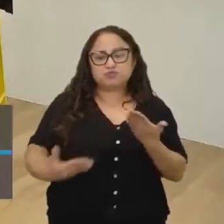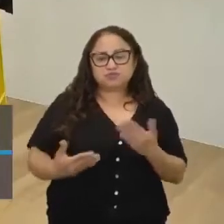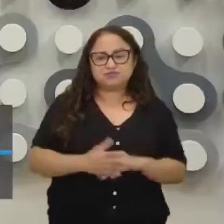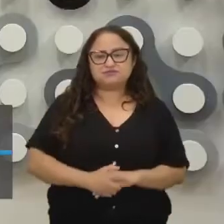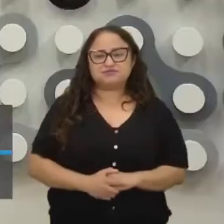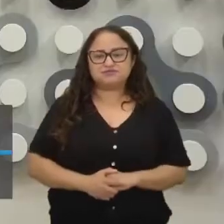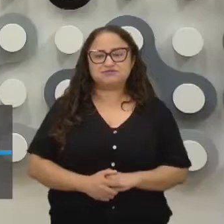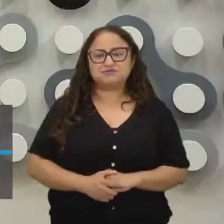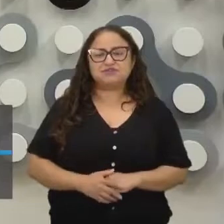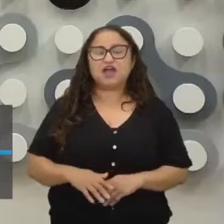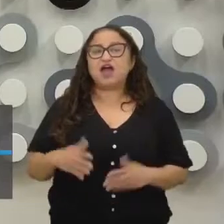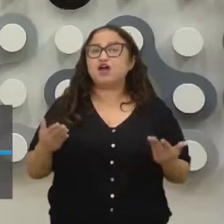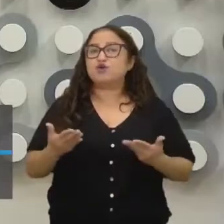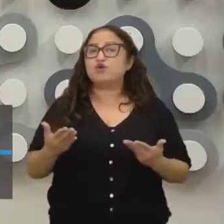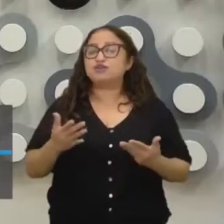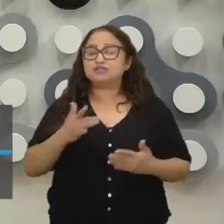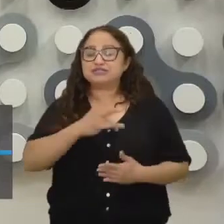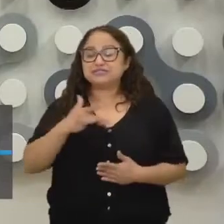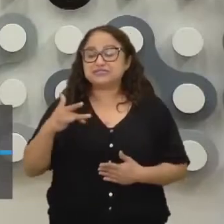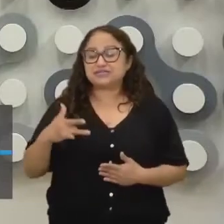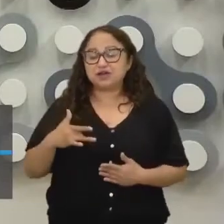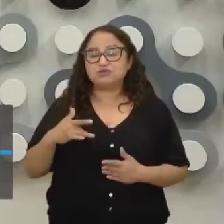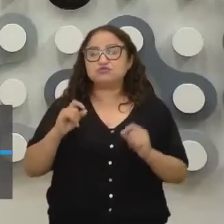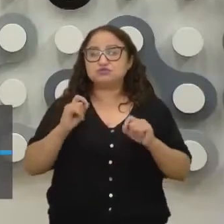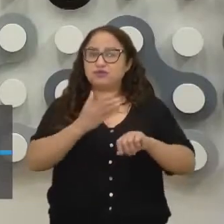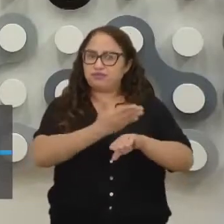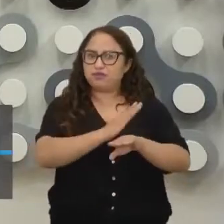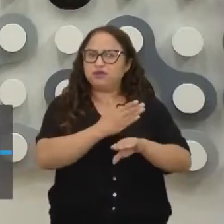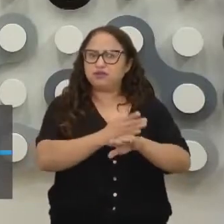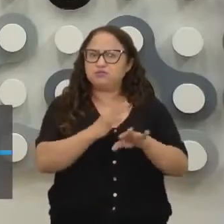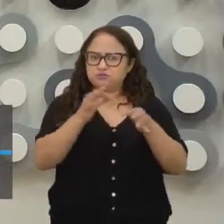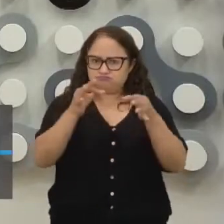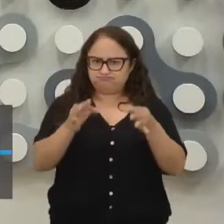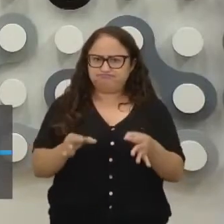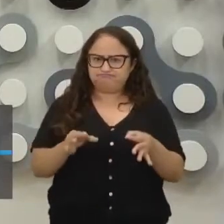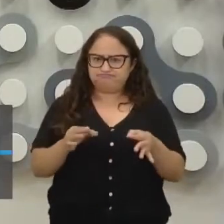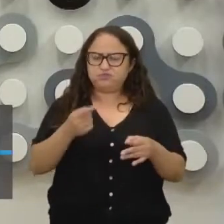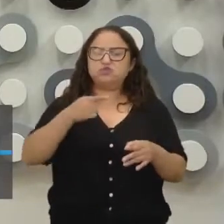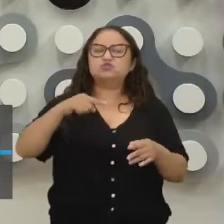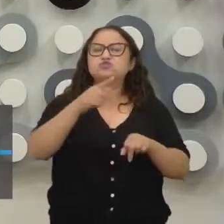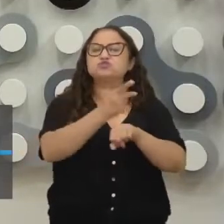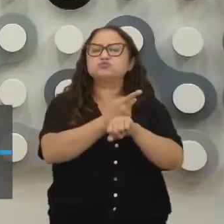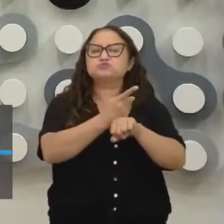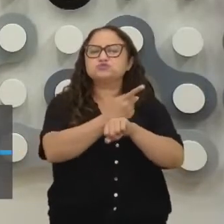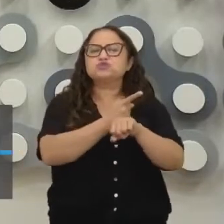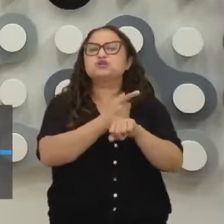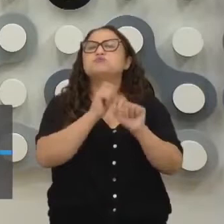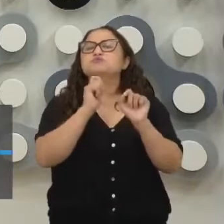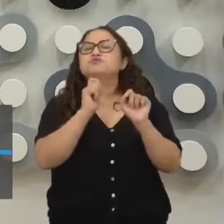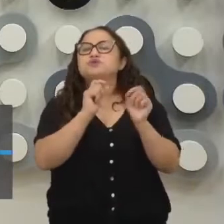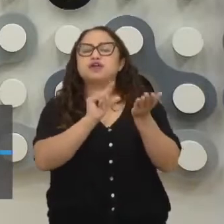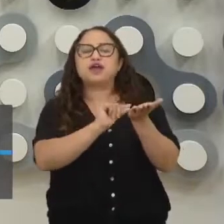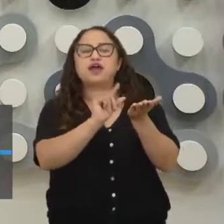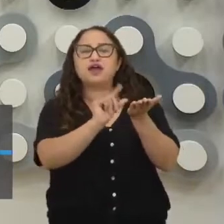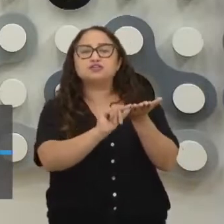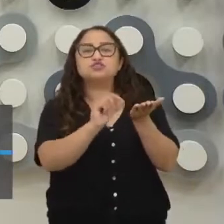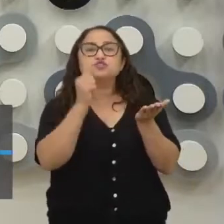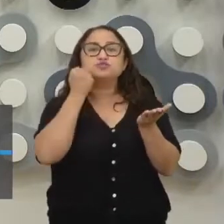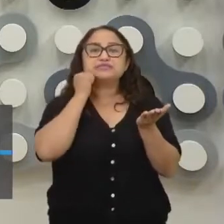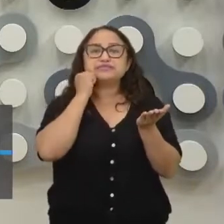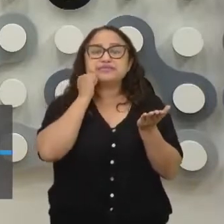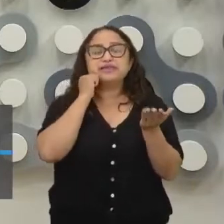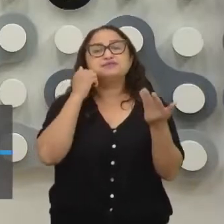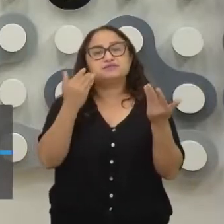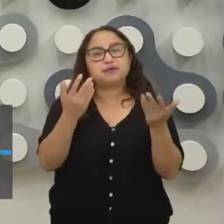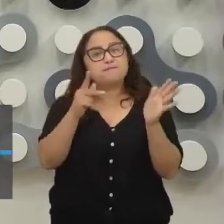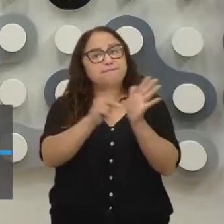estamos falando de saúde. E essa questão do treinamento, ela é séria. Então, nós buscamos o quê? Artigos científicos para esse tipo de pesquisa